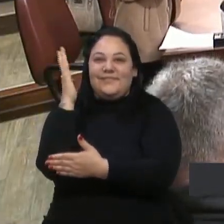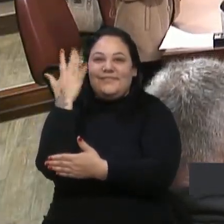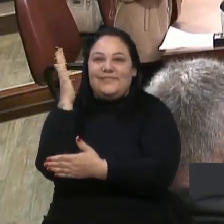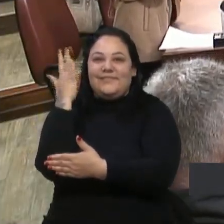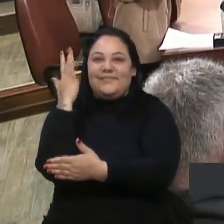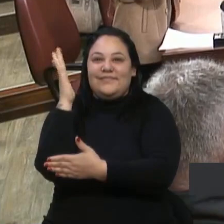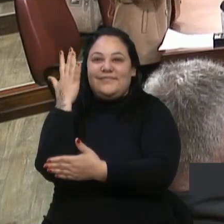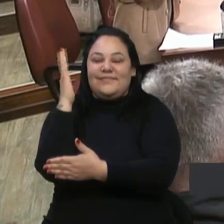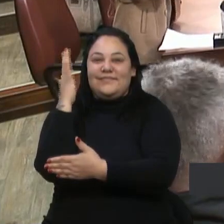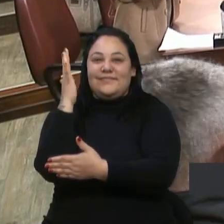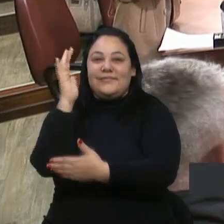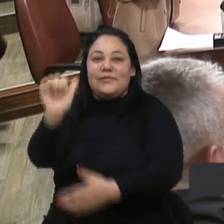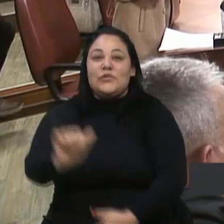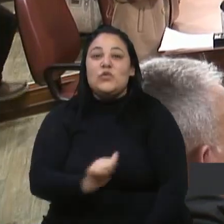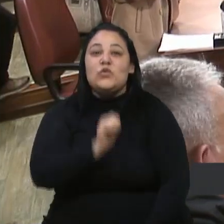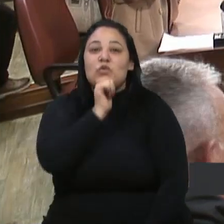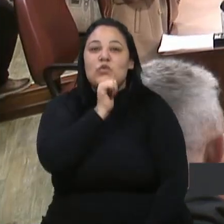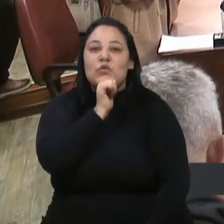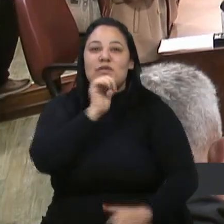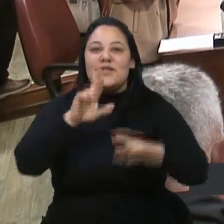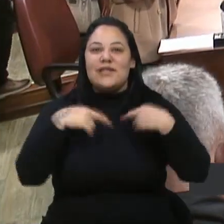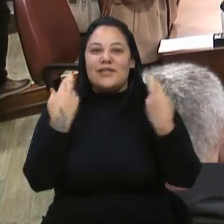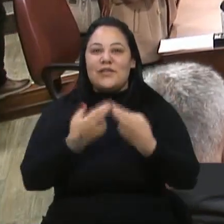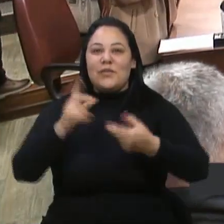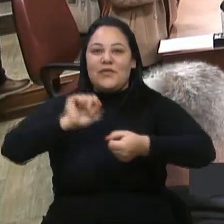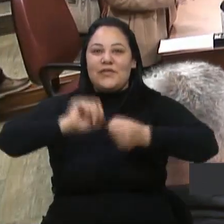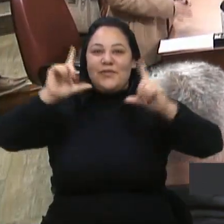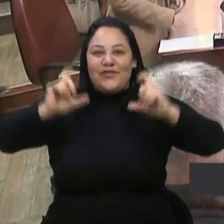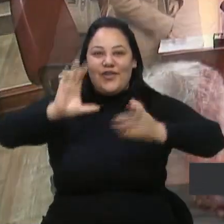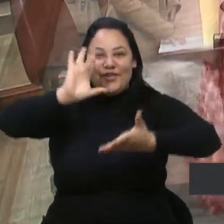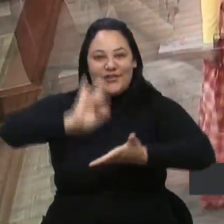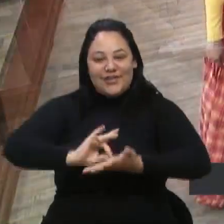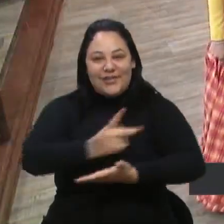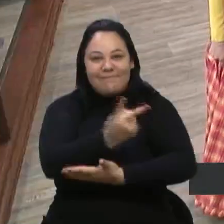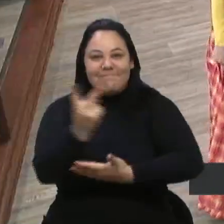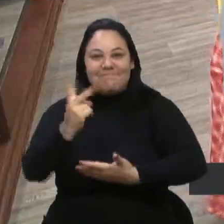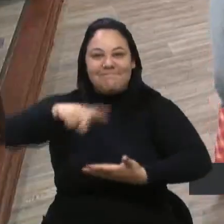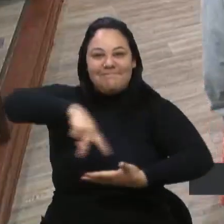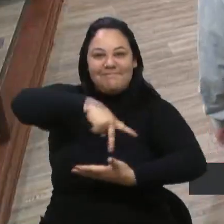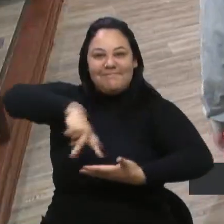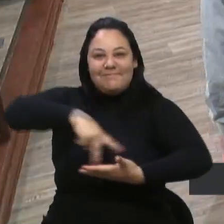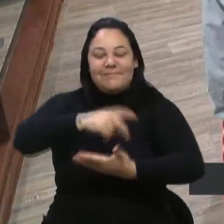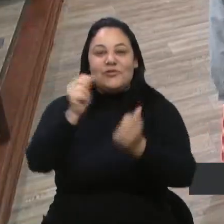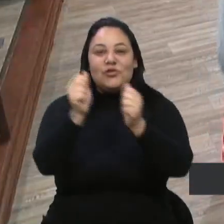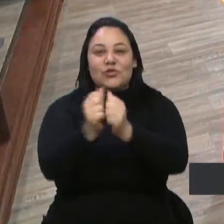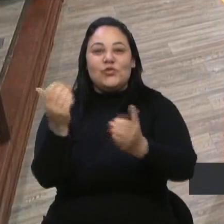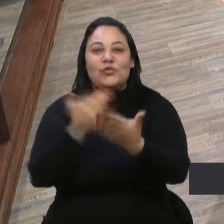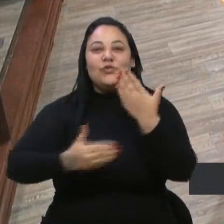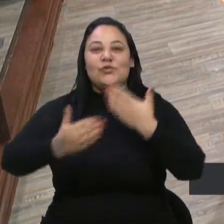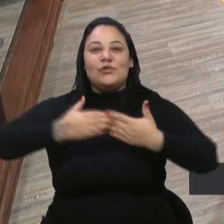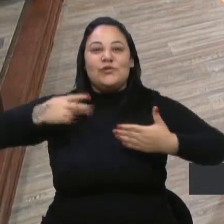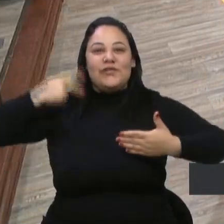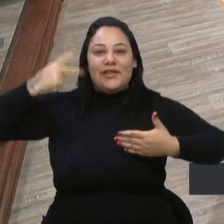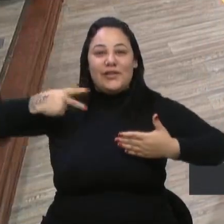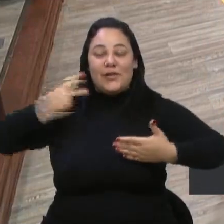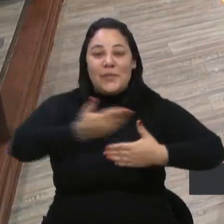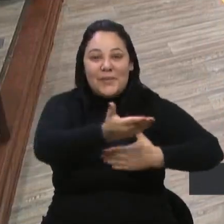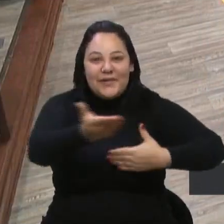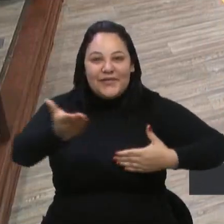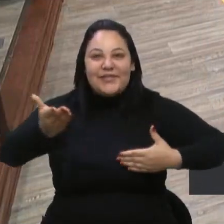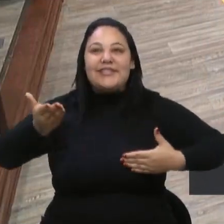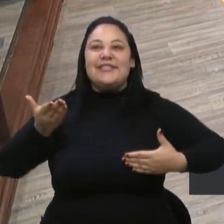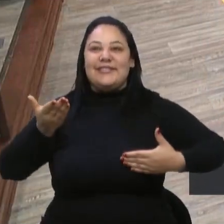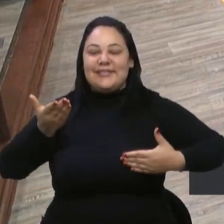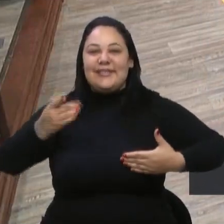Nós vamos suspender a sessão para fazer uma foto com vocês aqui, com todos os vereadores, para que vocês levem lá